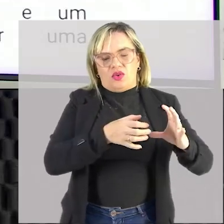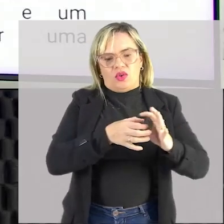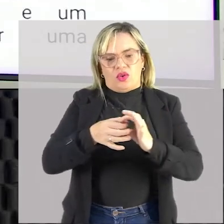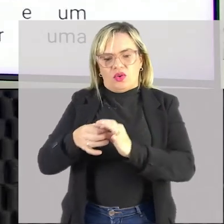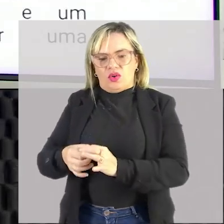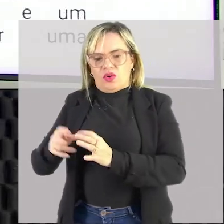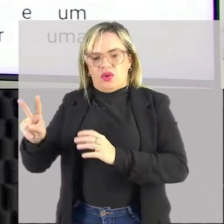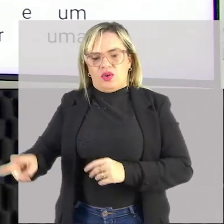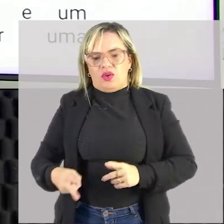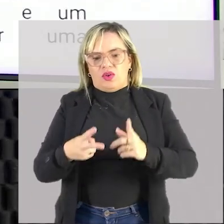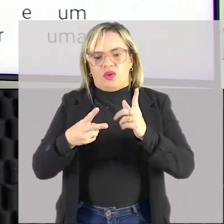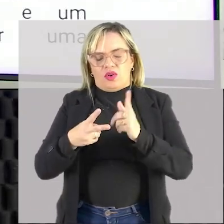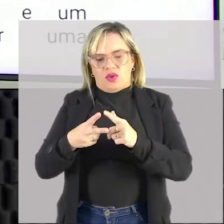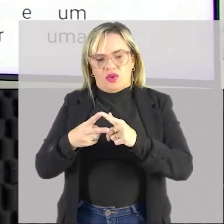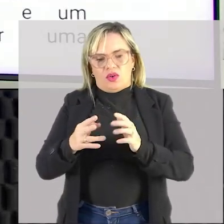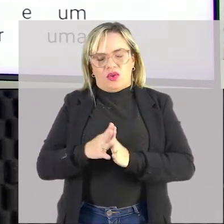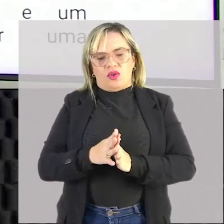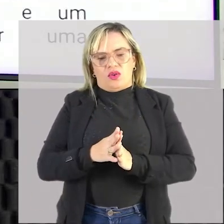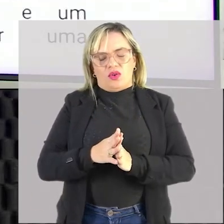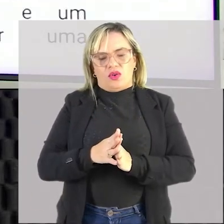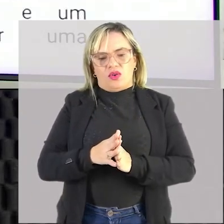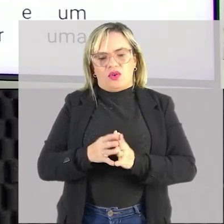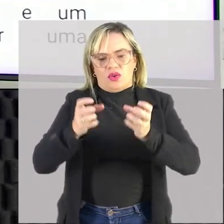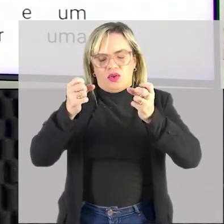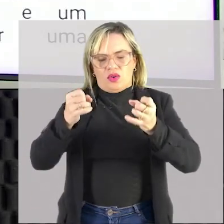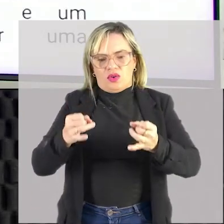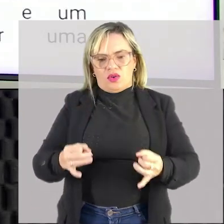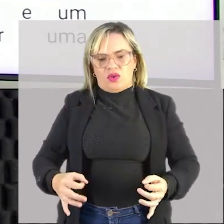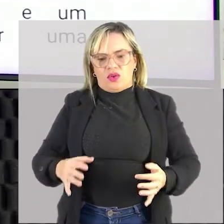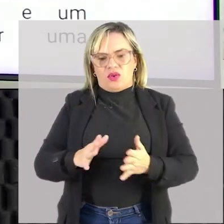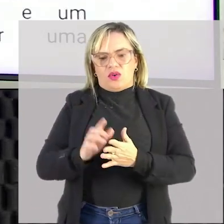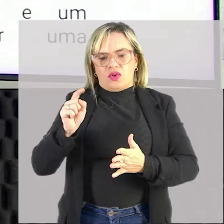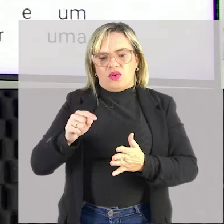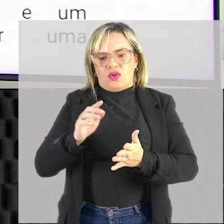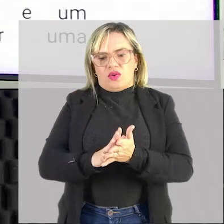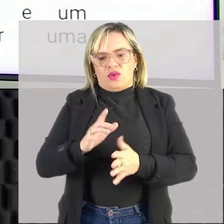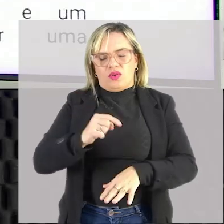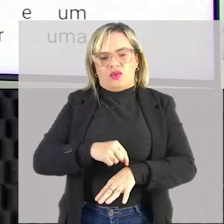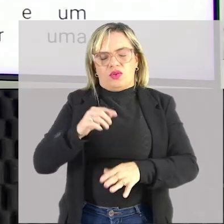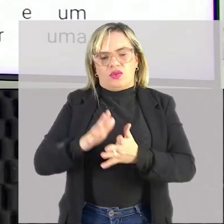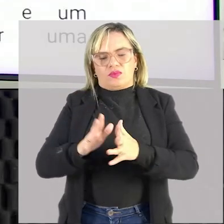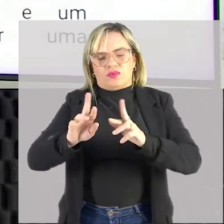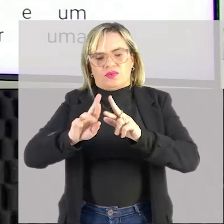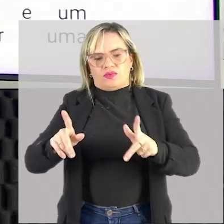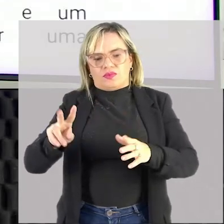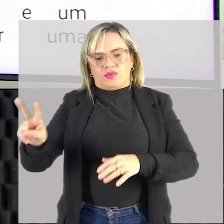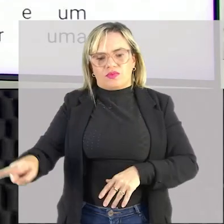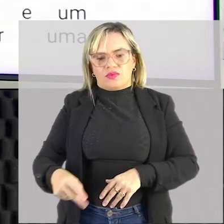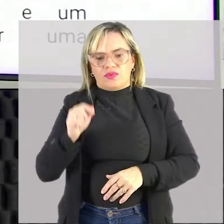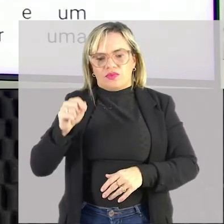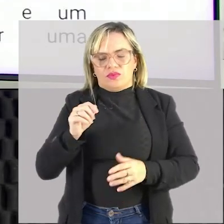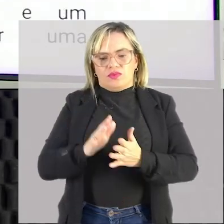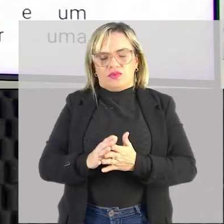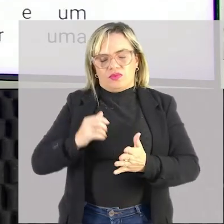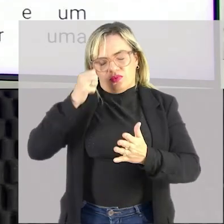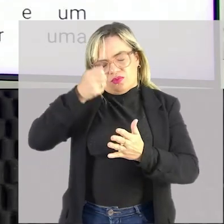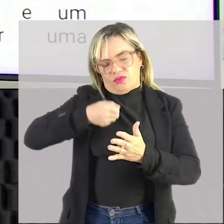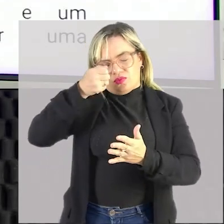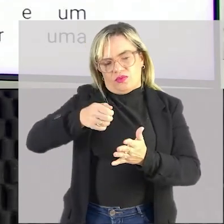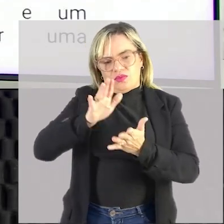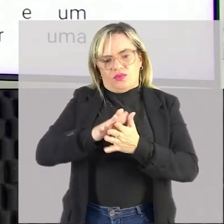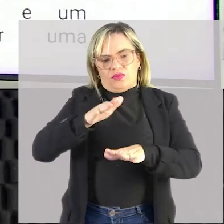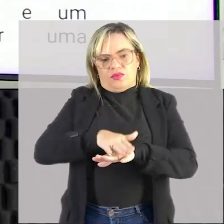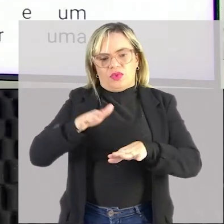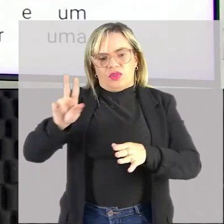como diz aqui ainda no restante aqui da questão, momentos, né, distintos, marcado pelo autoritarismo excludente e